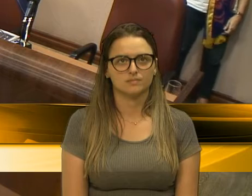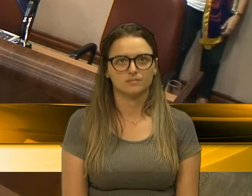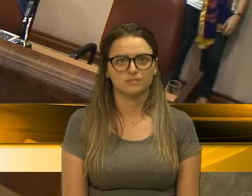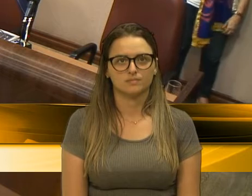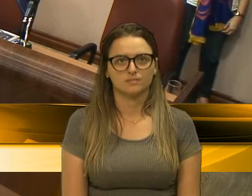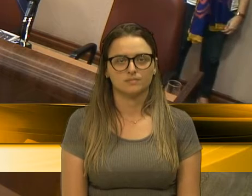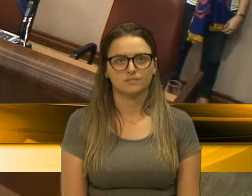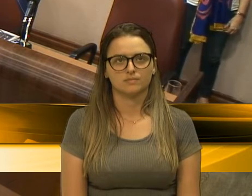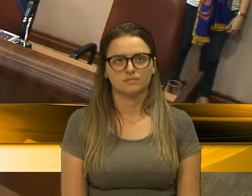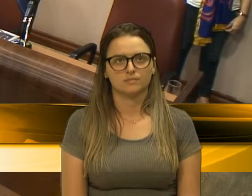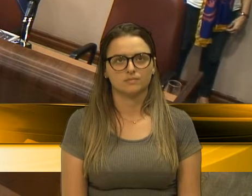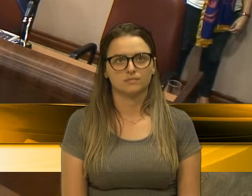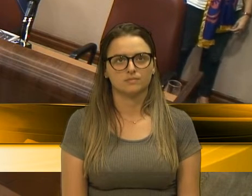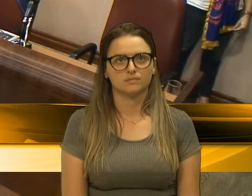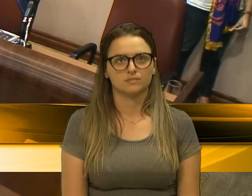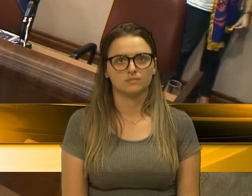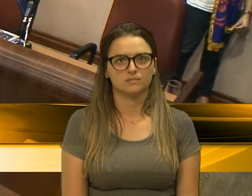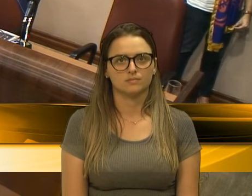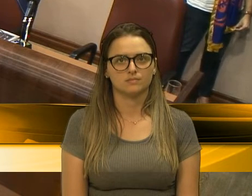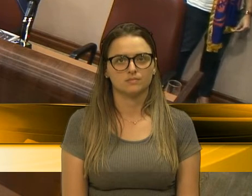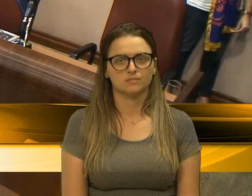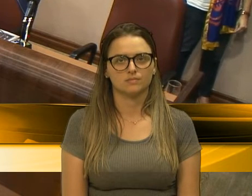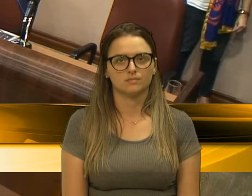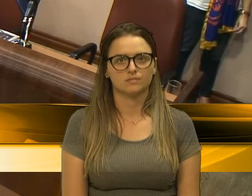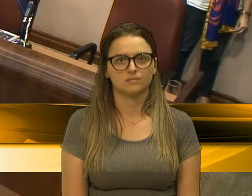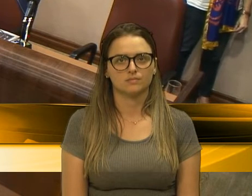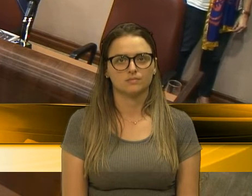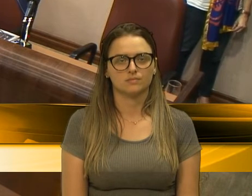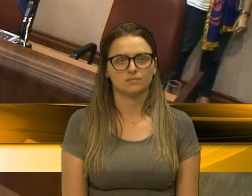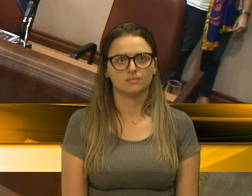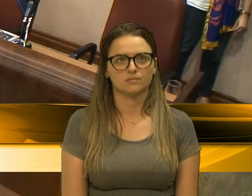Começa aqui no Igana. Tu estava lendo o DPM,